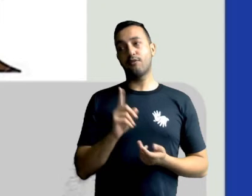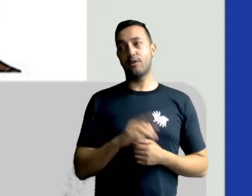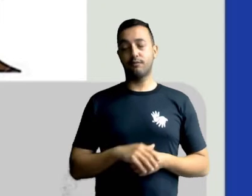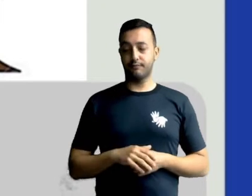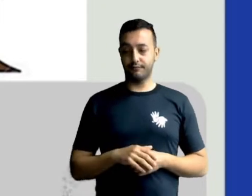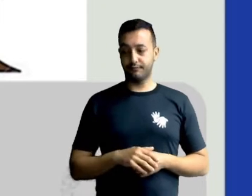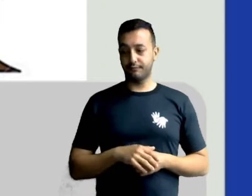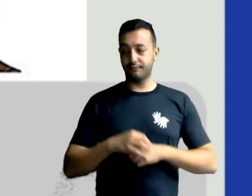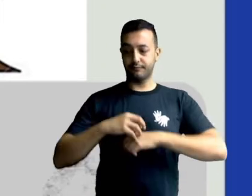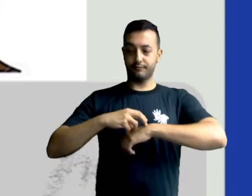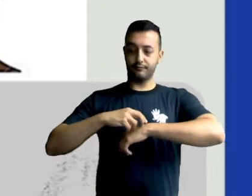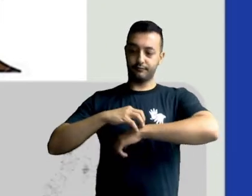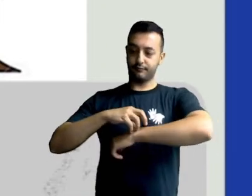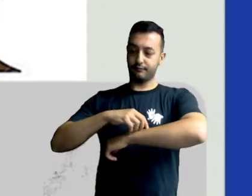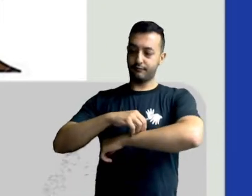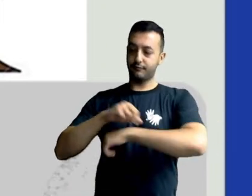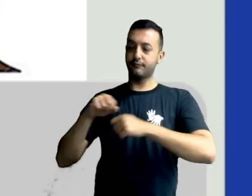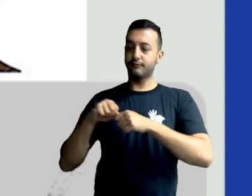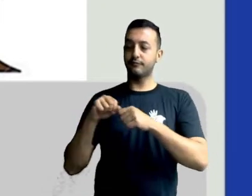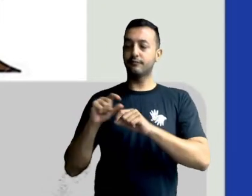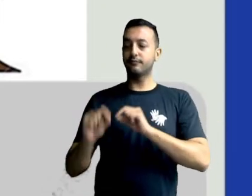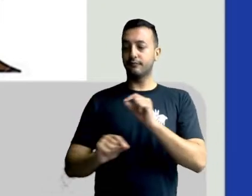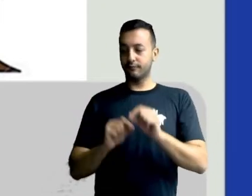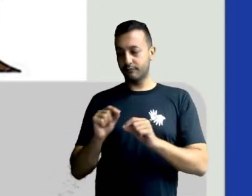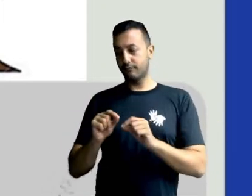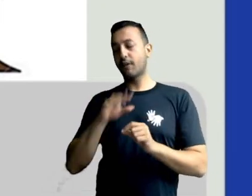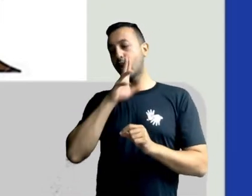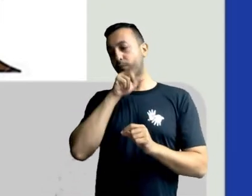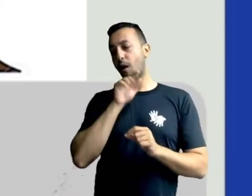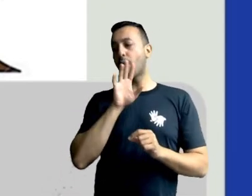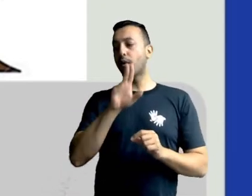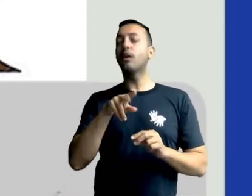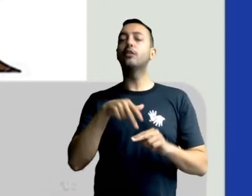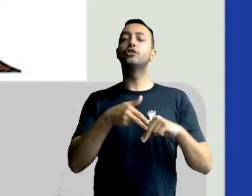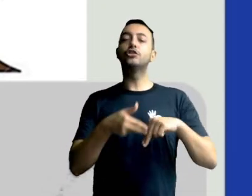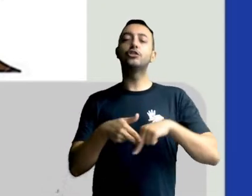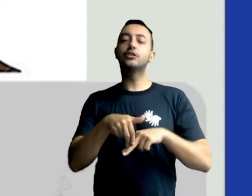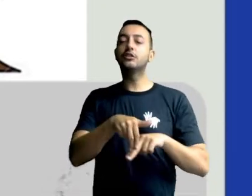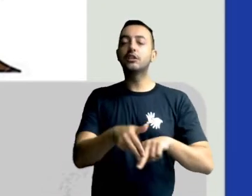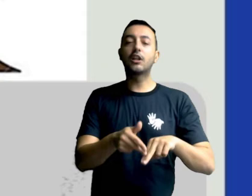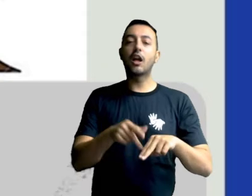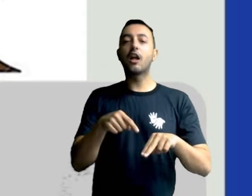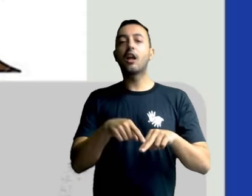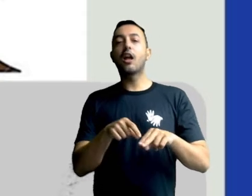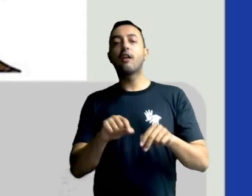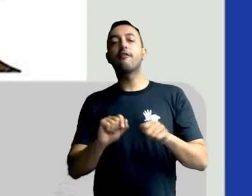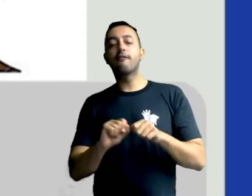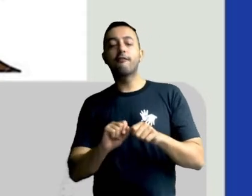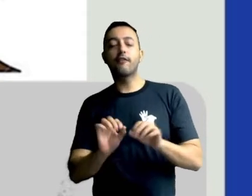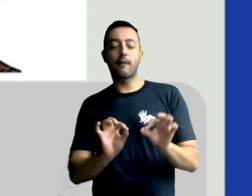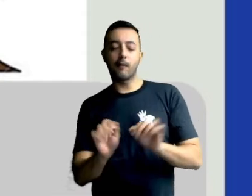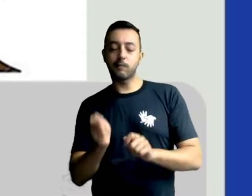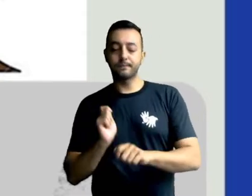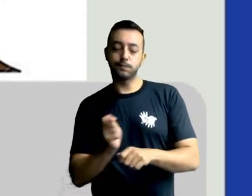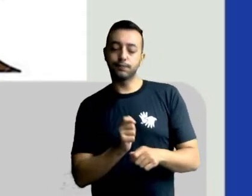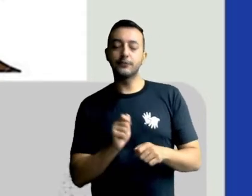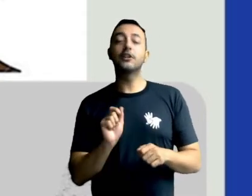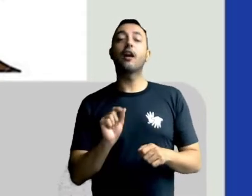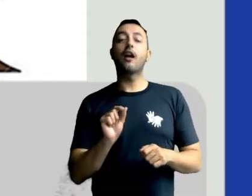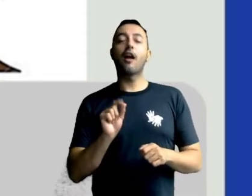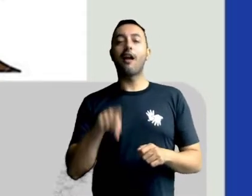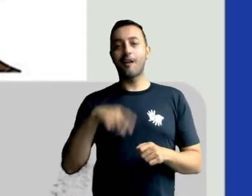vivo. Agora, a aranha, ela foi construída por quem? Por um animal. E o skate? O skate foi construído